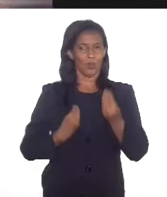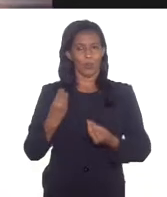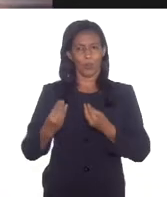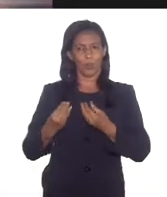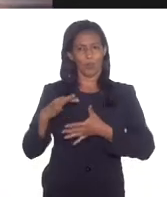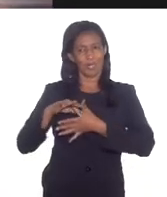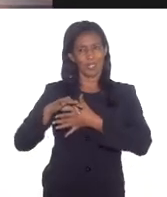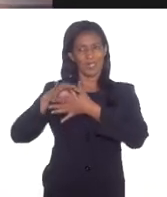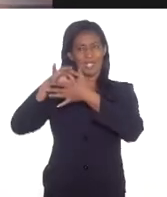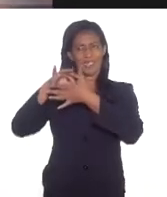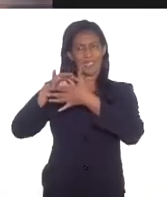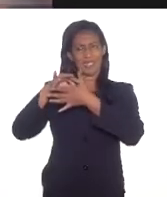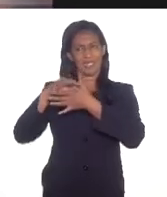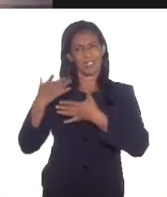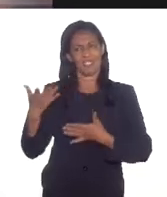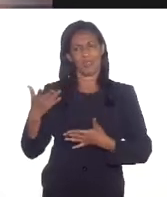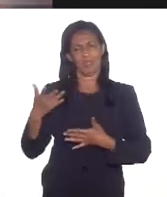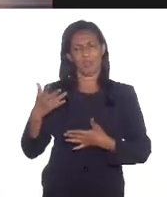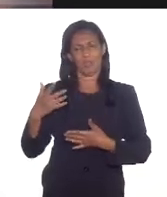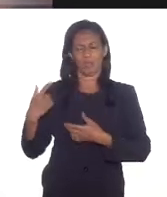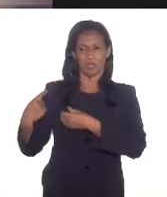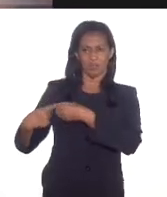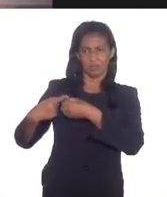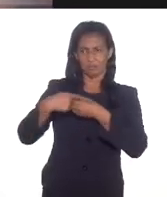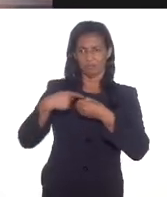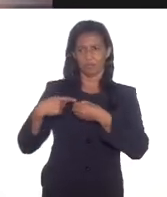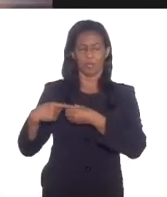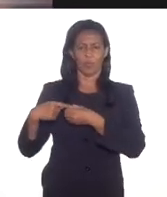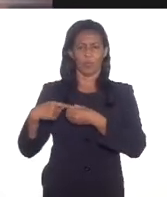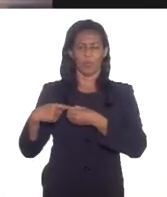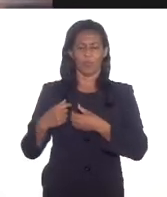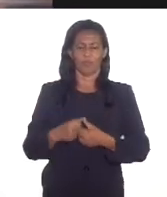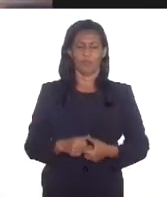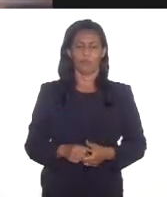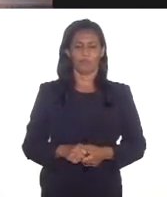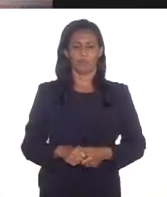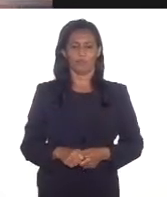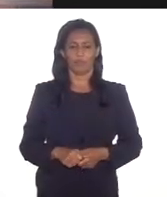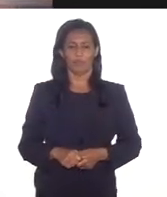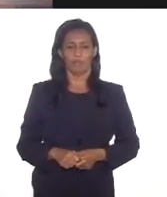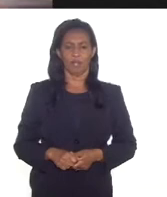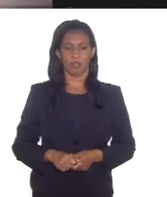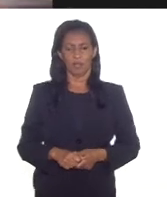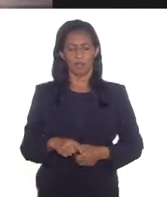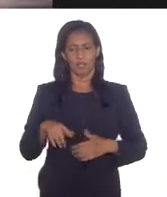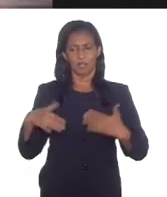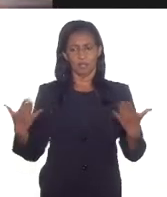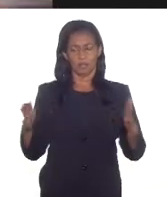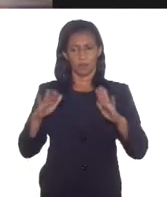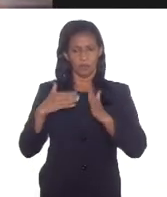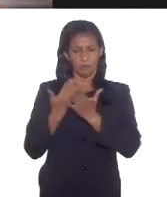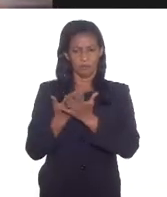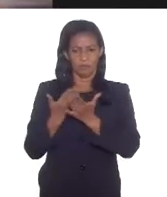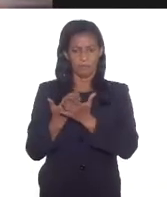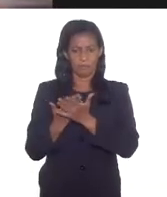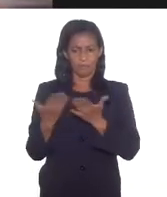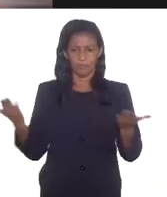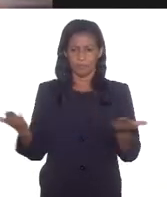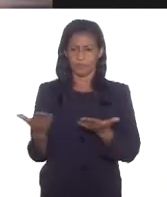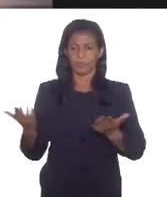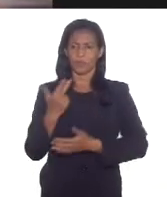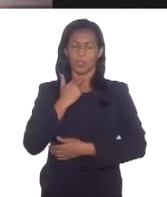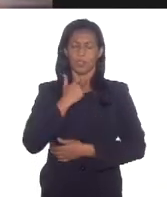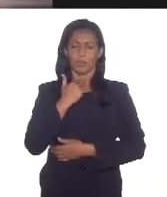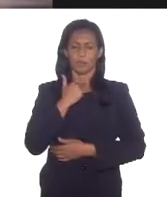liderando o nosso município, muito diferente do que ele já fez no passado. Então, essa escola agora não